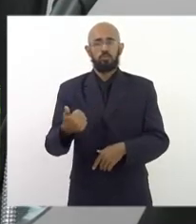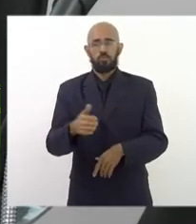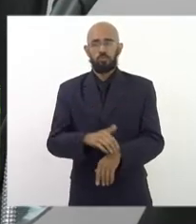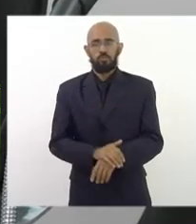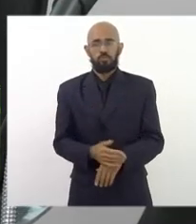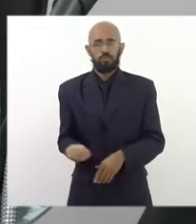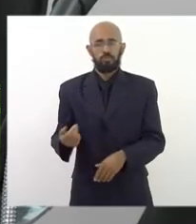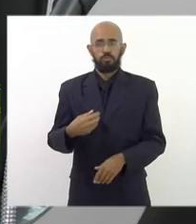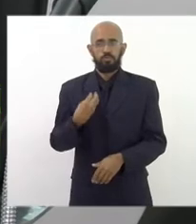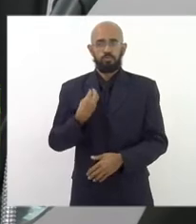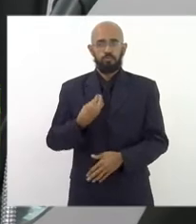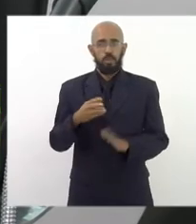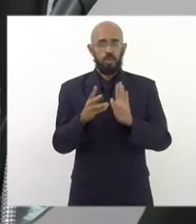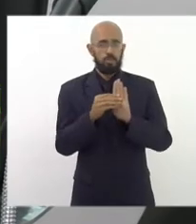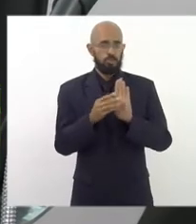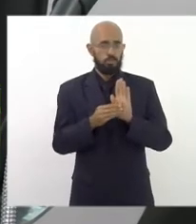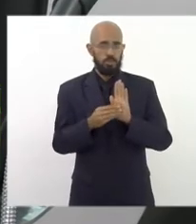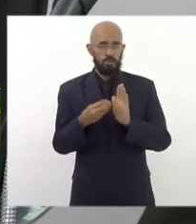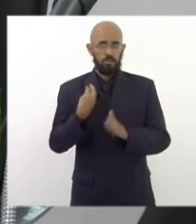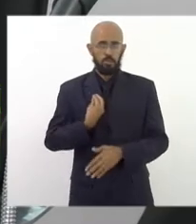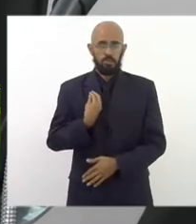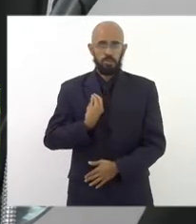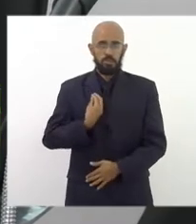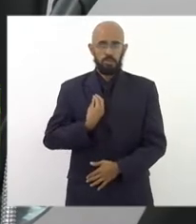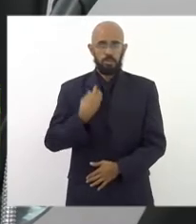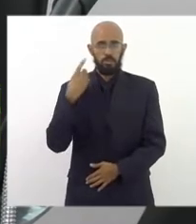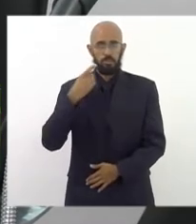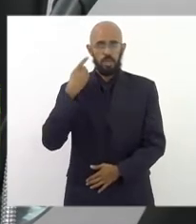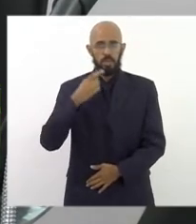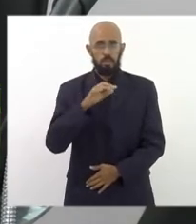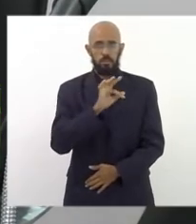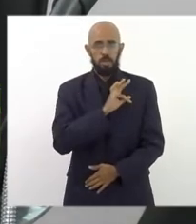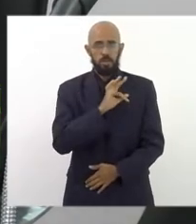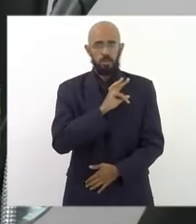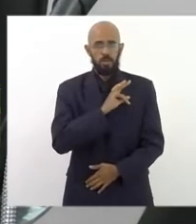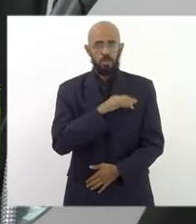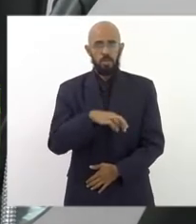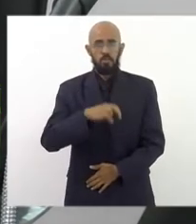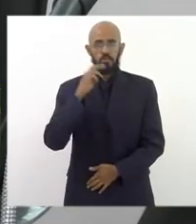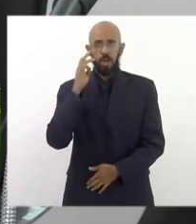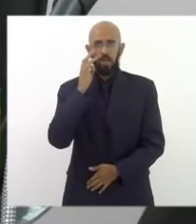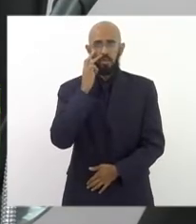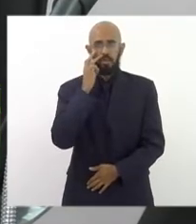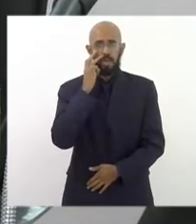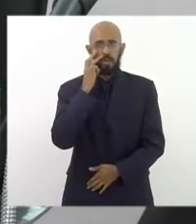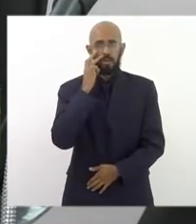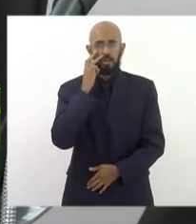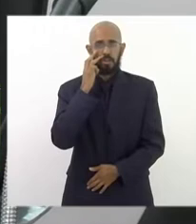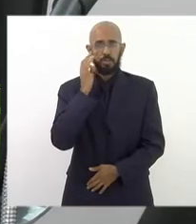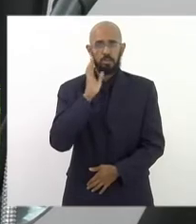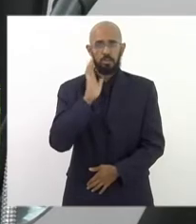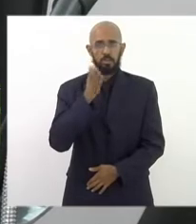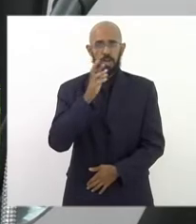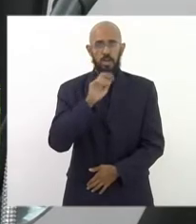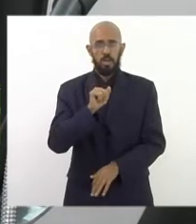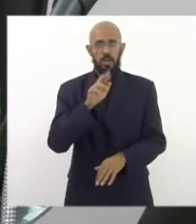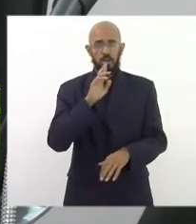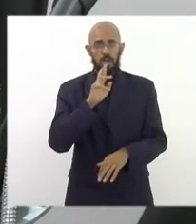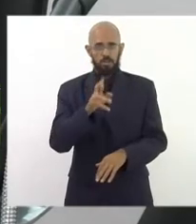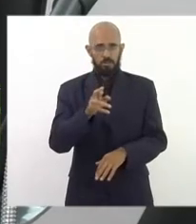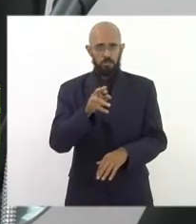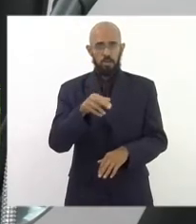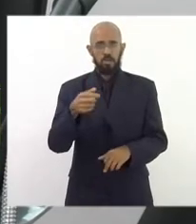presença da deputada Marta Rocha, deputado Valdeque Carneiro, que já registrou que está a